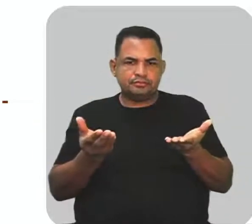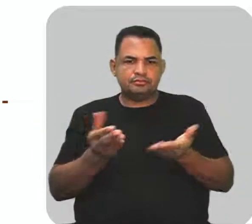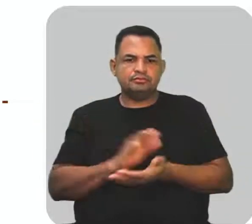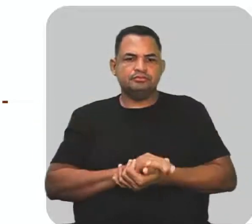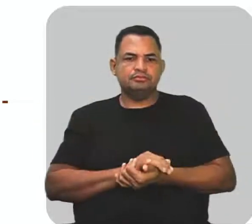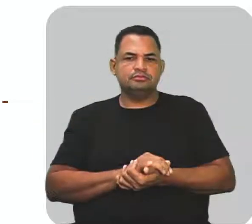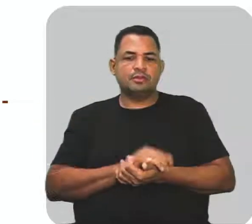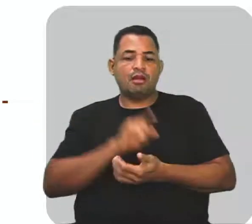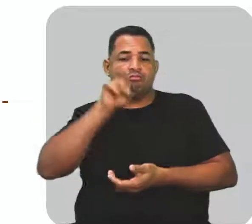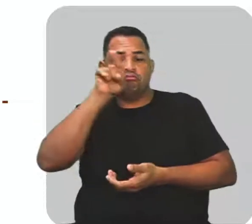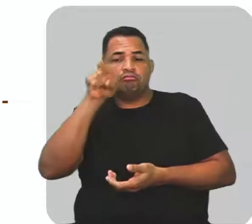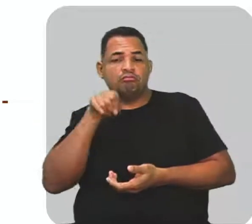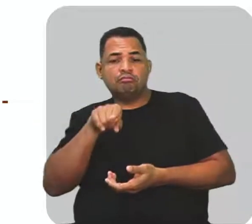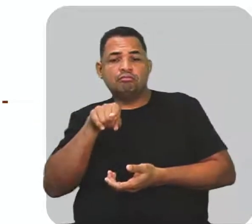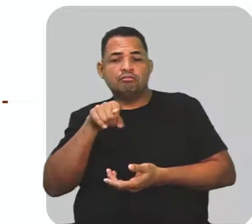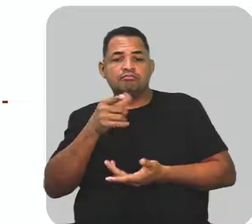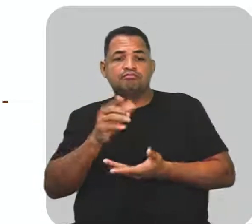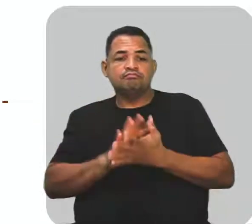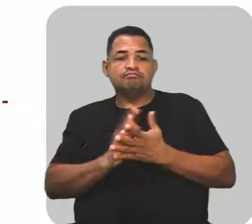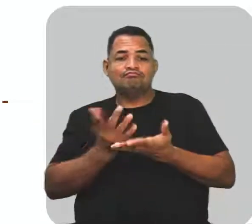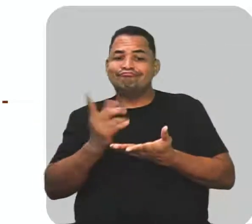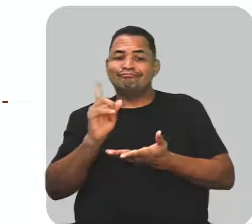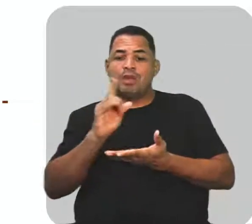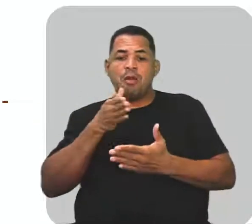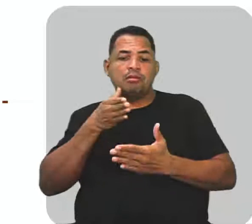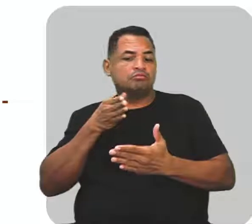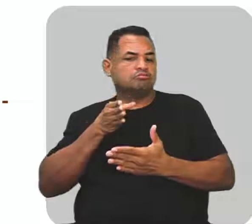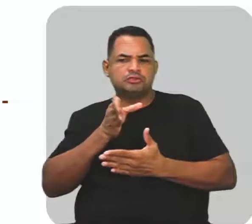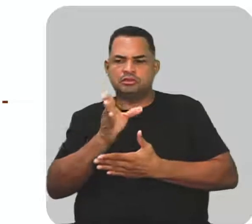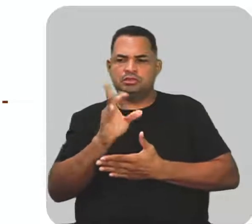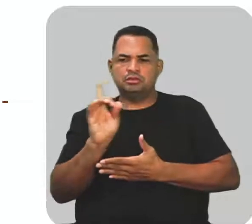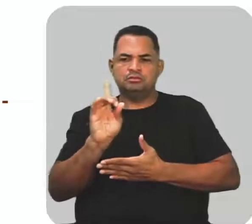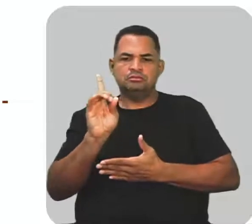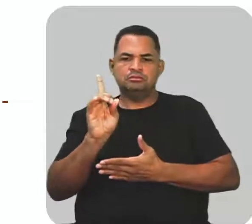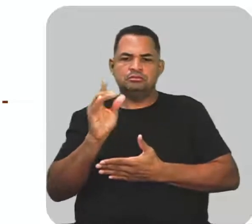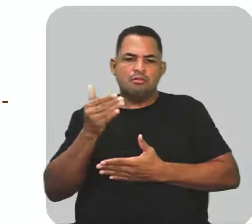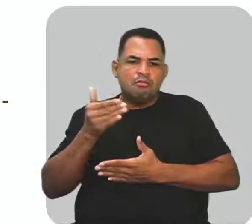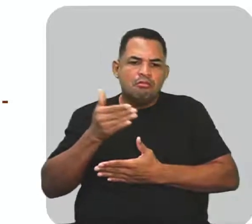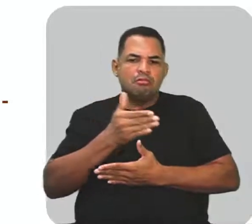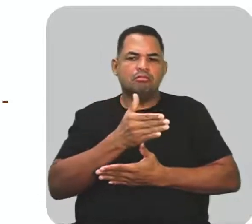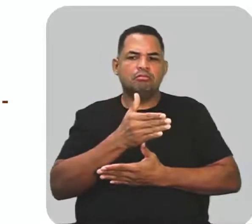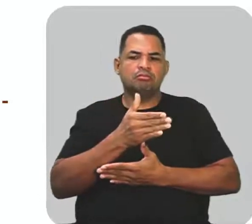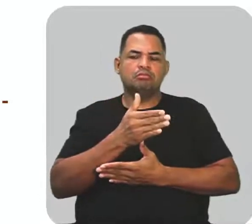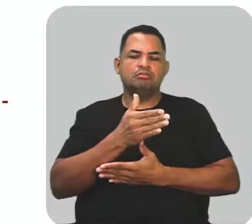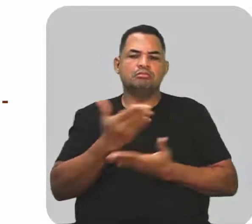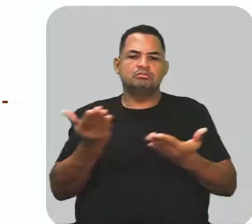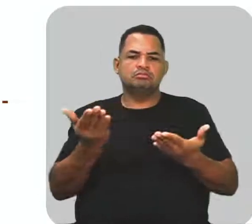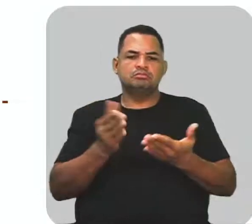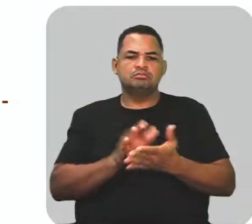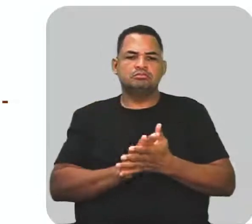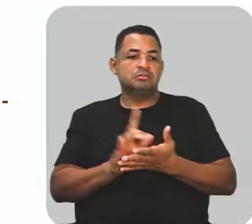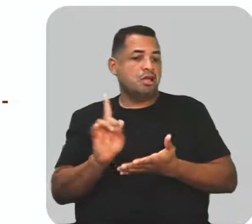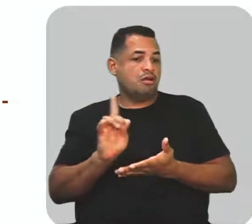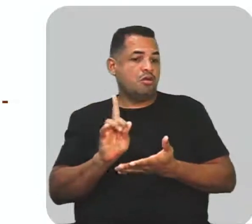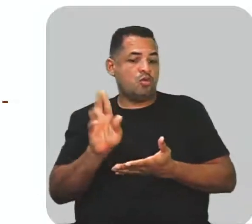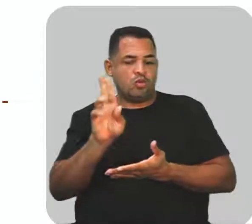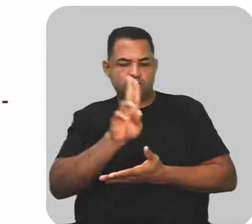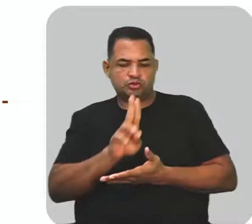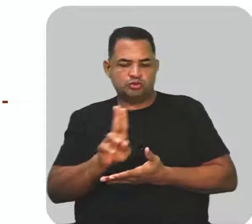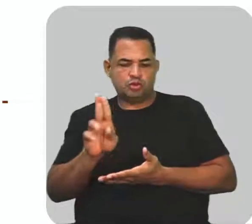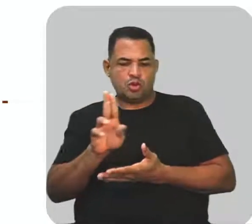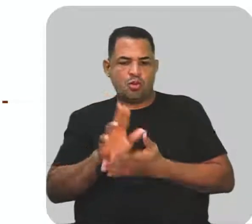uma interrogativa, porém indireta. Não começou com o pronome que e não terminou também